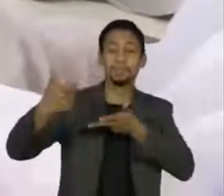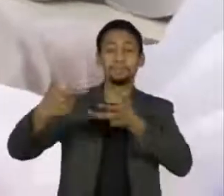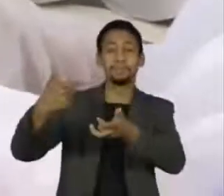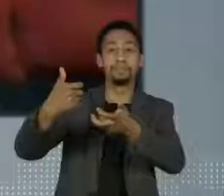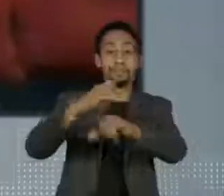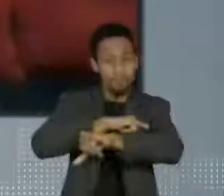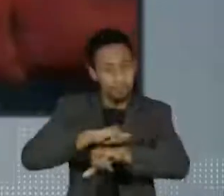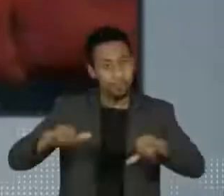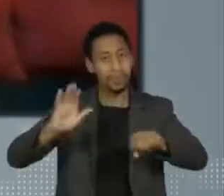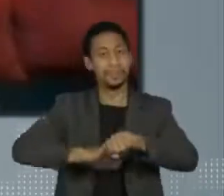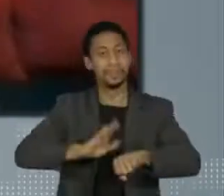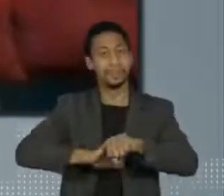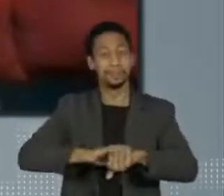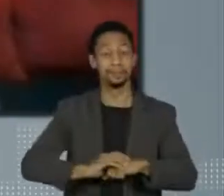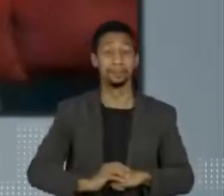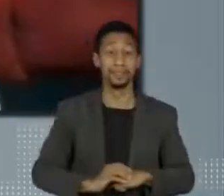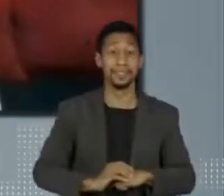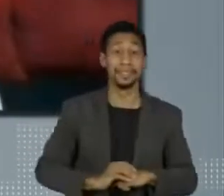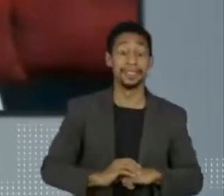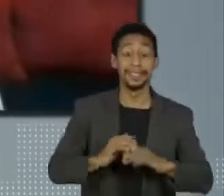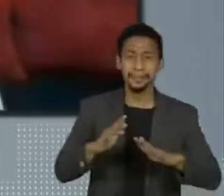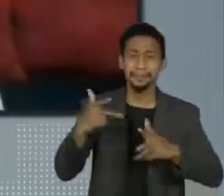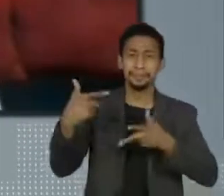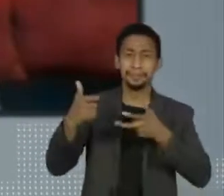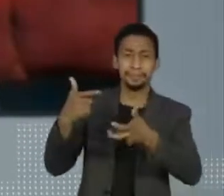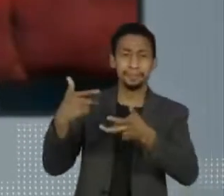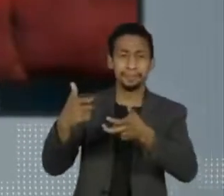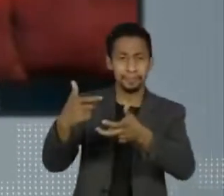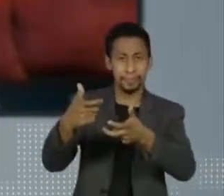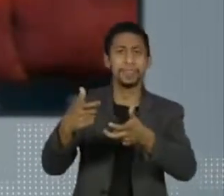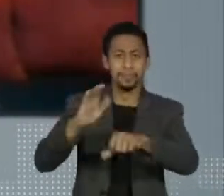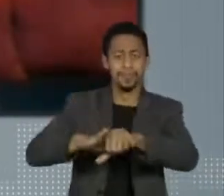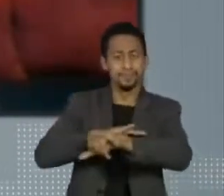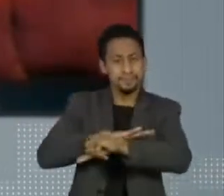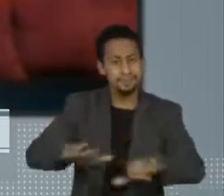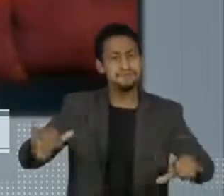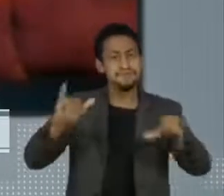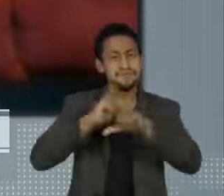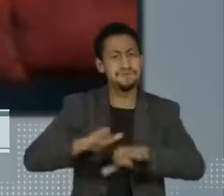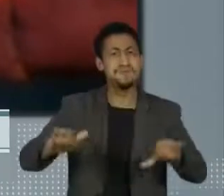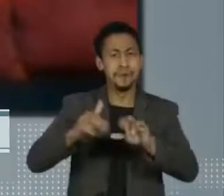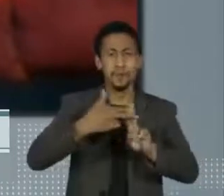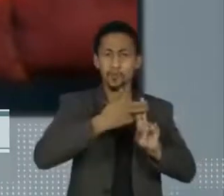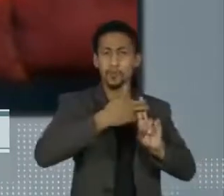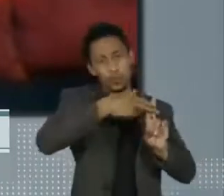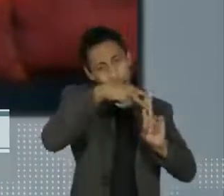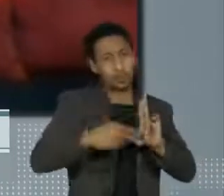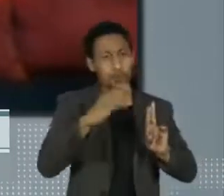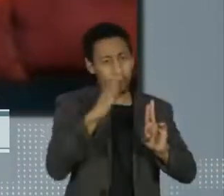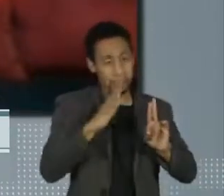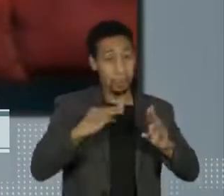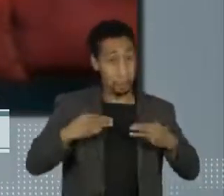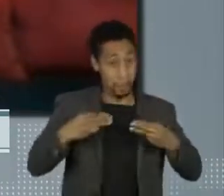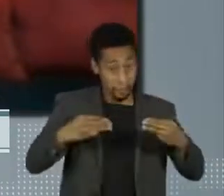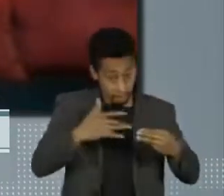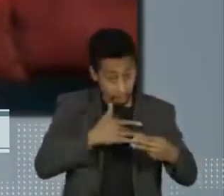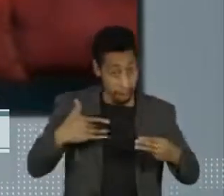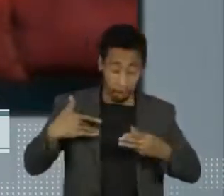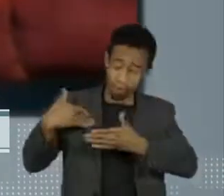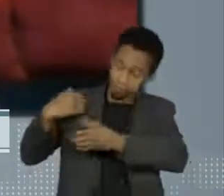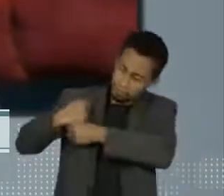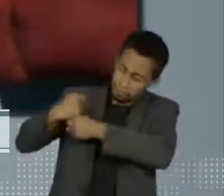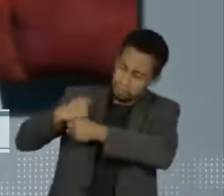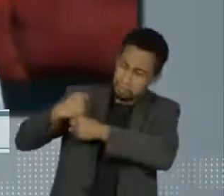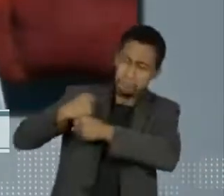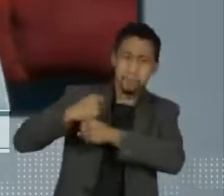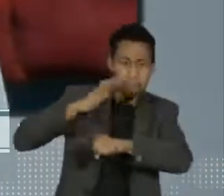de vacinação. O Programa Nacional de Imunizações é, sem dúvida, o programa de maior credibilidade do Ministério da Saúde. Ao longo desses